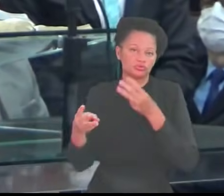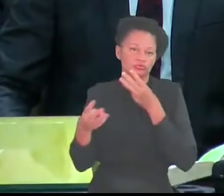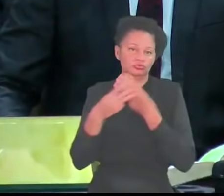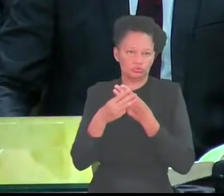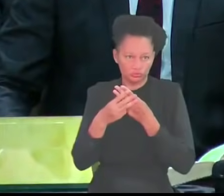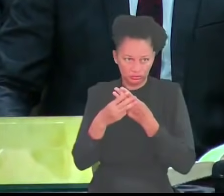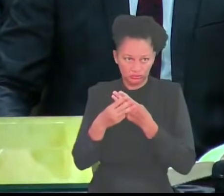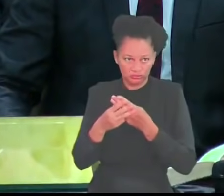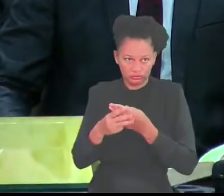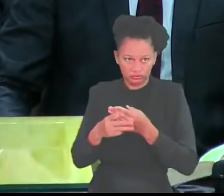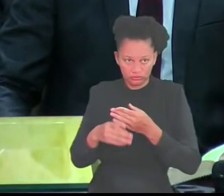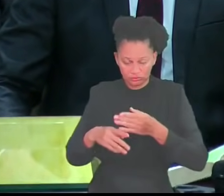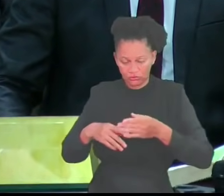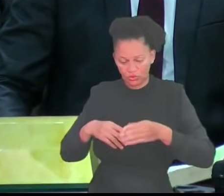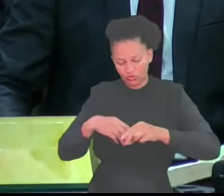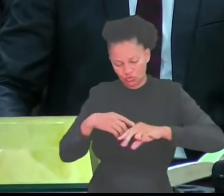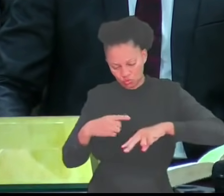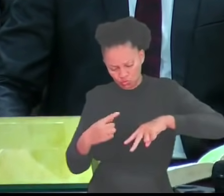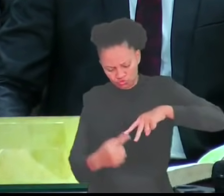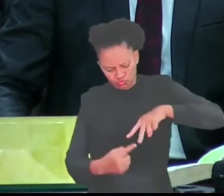uma faixa assim, era assim, ó, uma faixa assim.